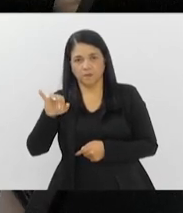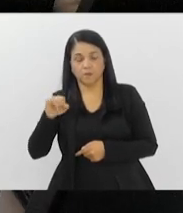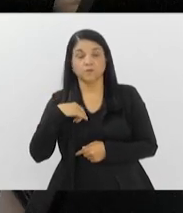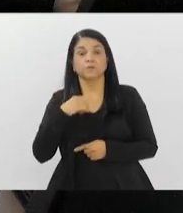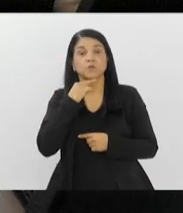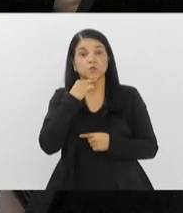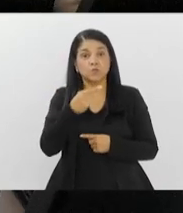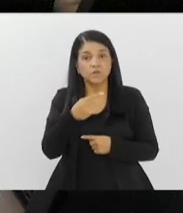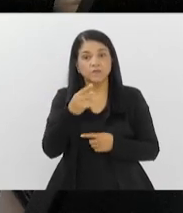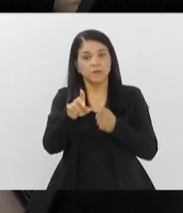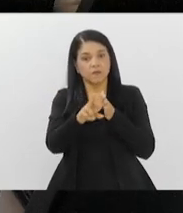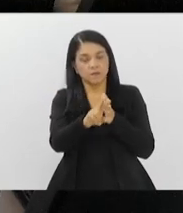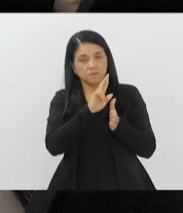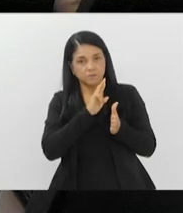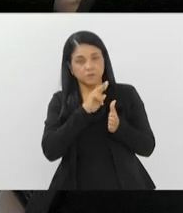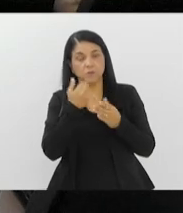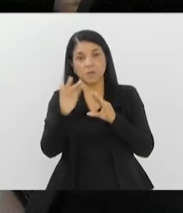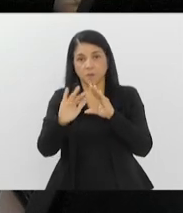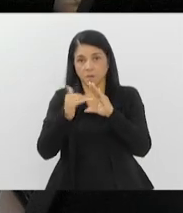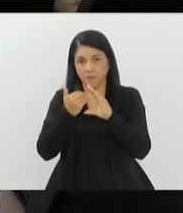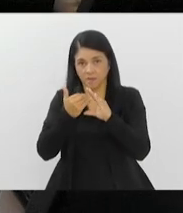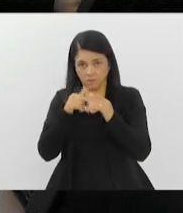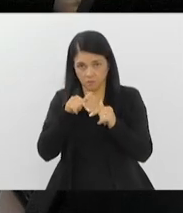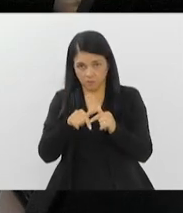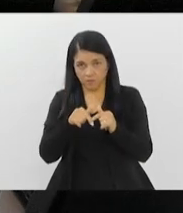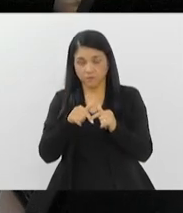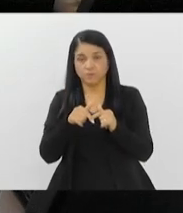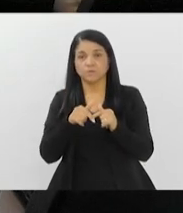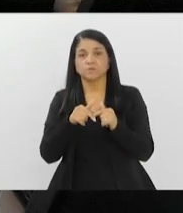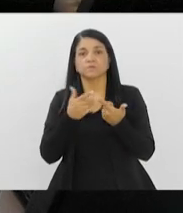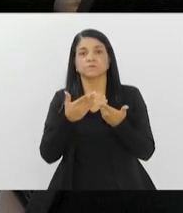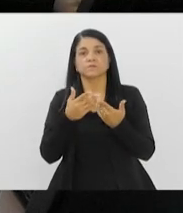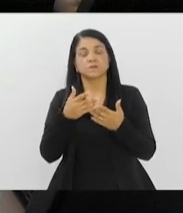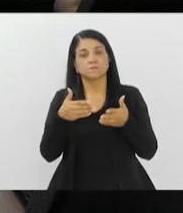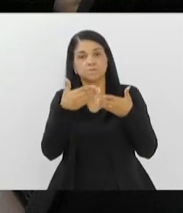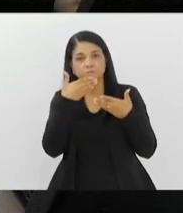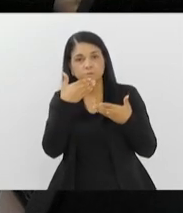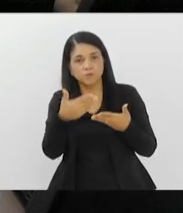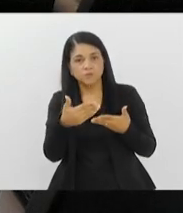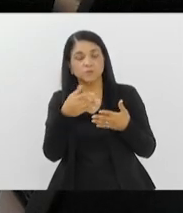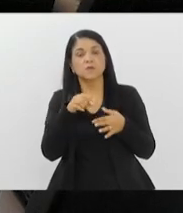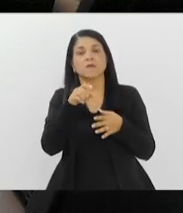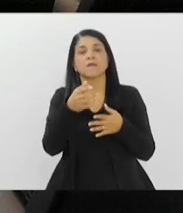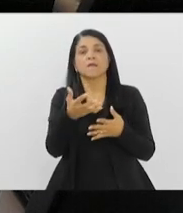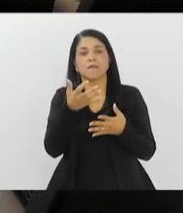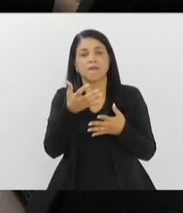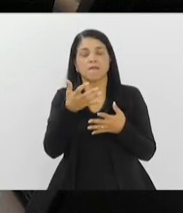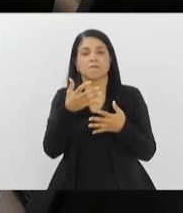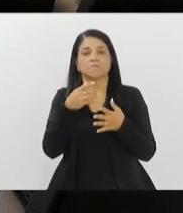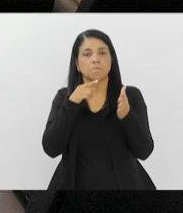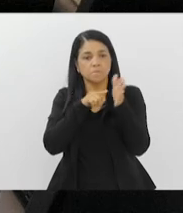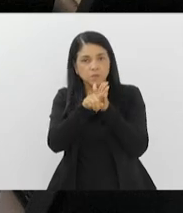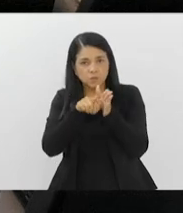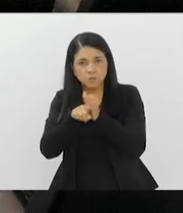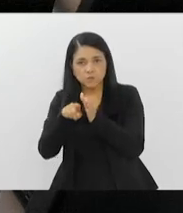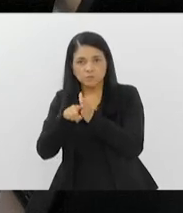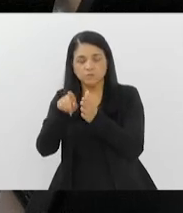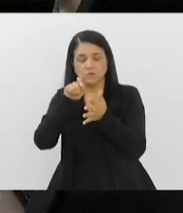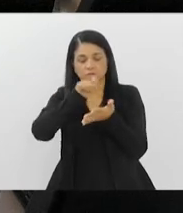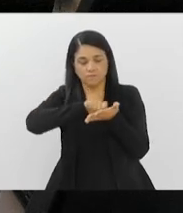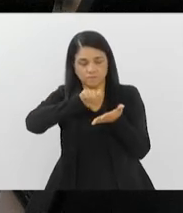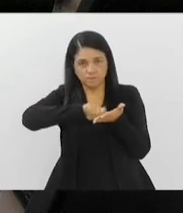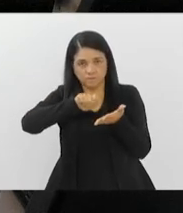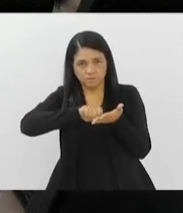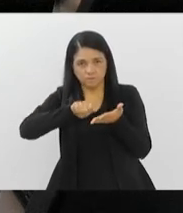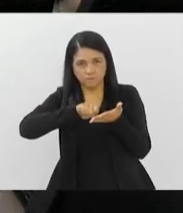serão respondidas por e-mail. Por isso, solicitamos que quem desejar fazer perguntas preencha o